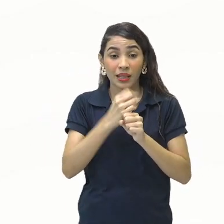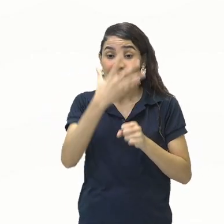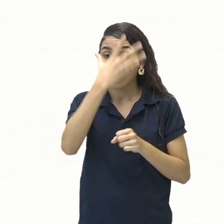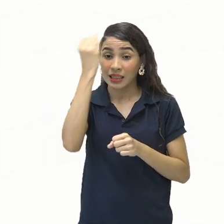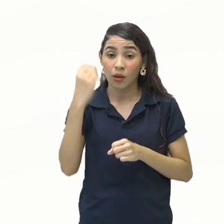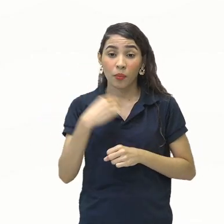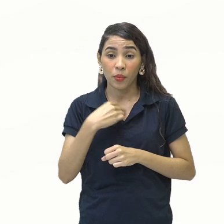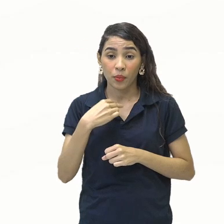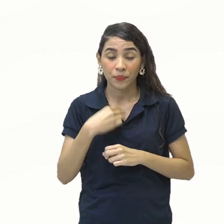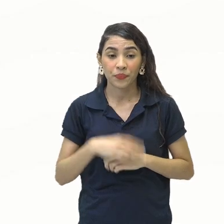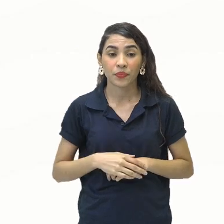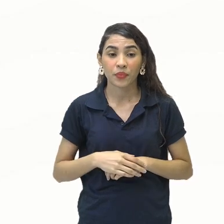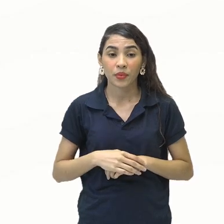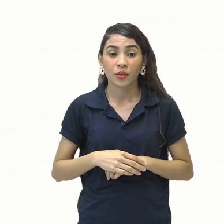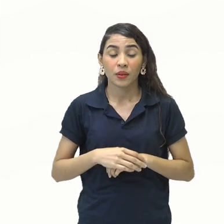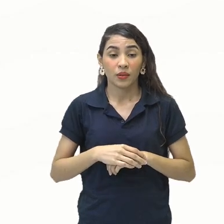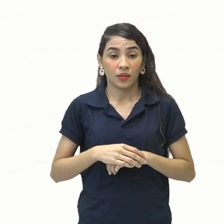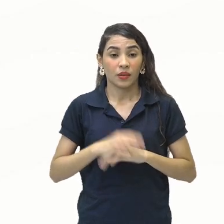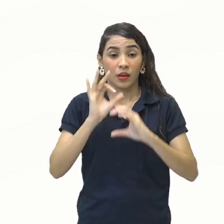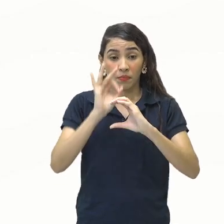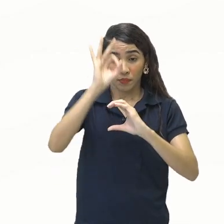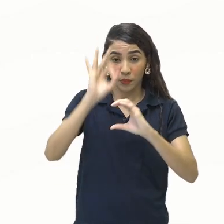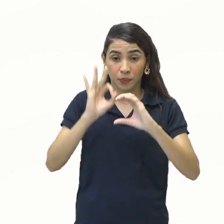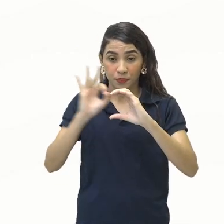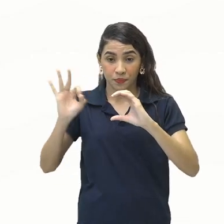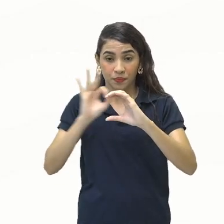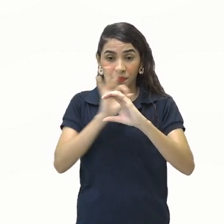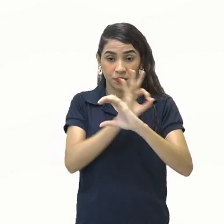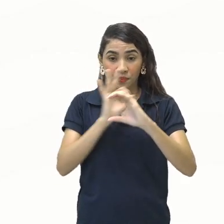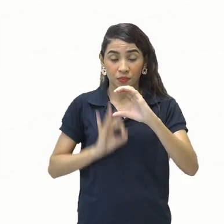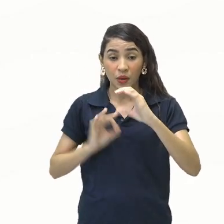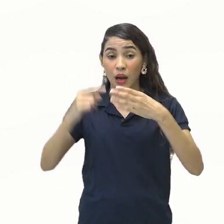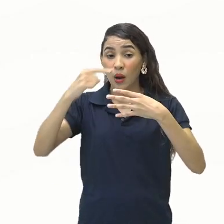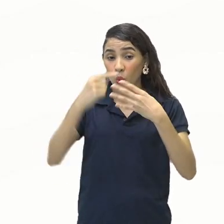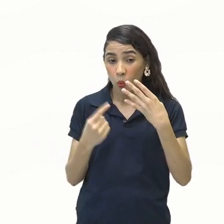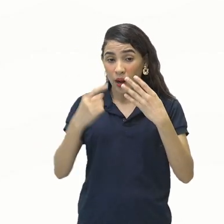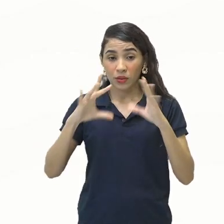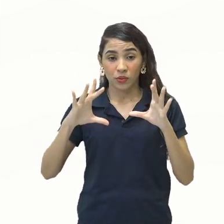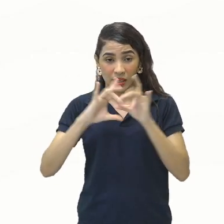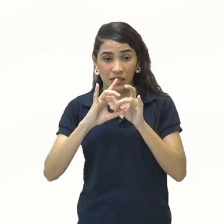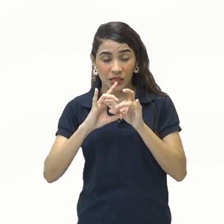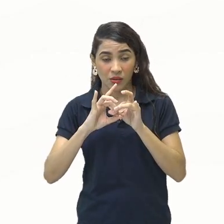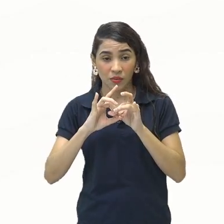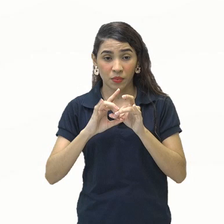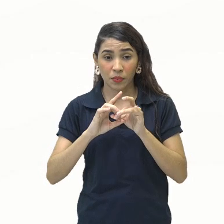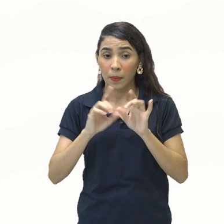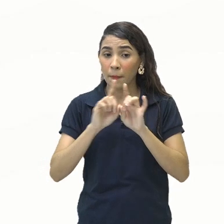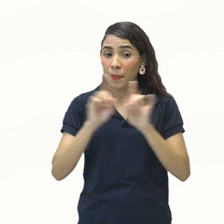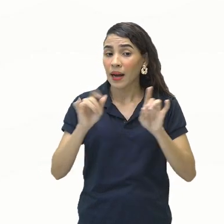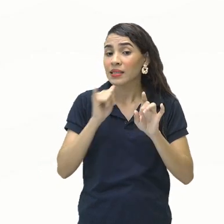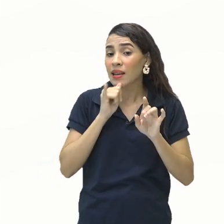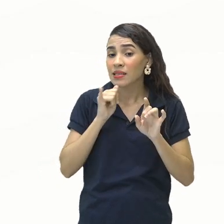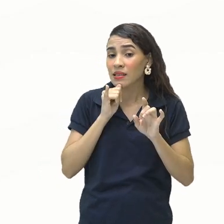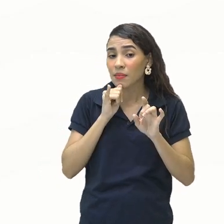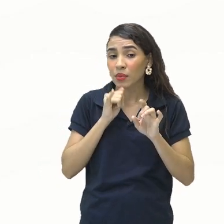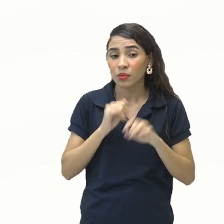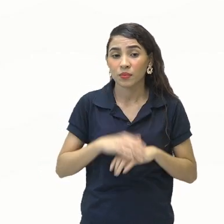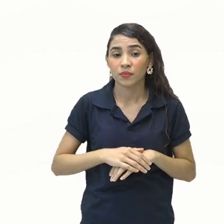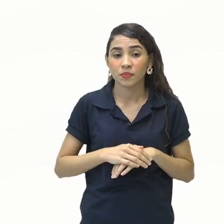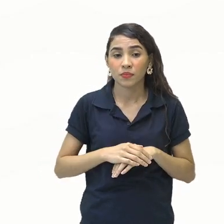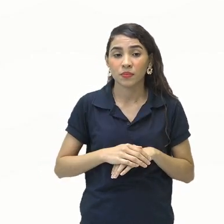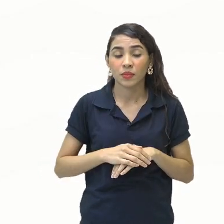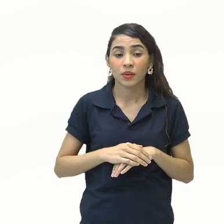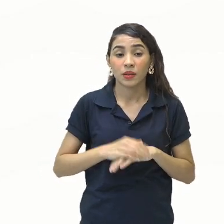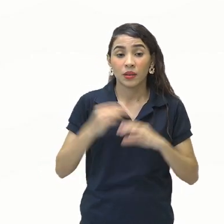esquece que o carbono faz 4, tá? Ele faz 4. Ah, professor, aqui seria classificado como uma tripla,